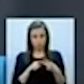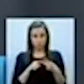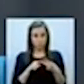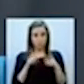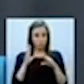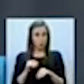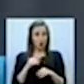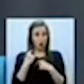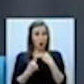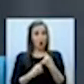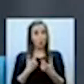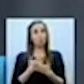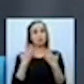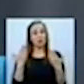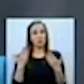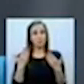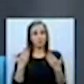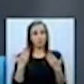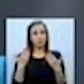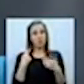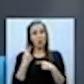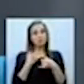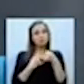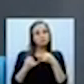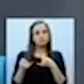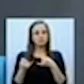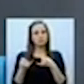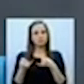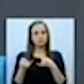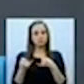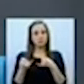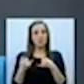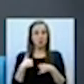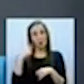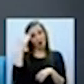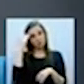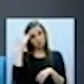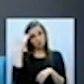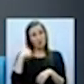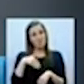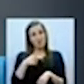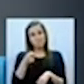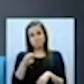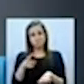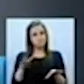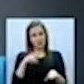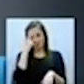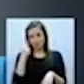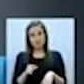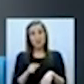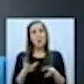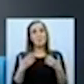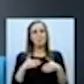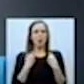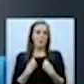se algum dia um meio substituirá o outro radicalmente. Eu sou dos que acha que vai ser muito pouco provável isso, mas ainda